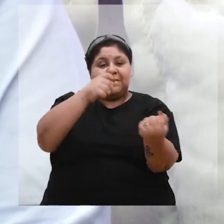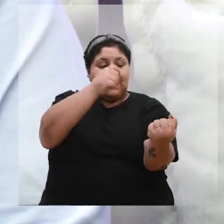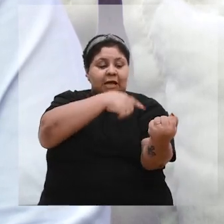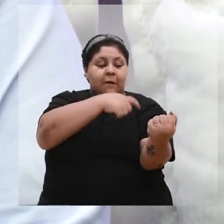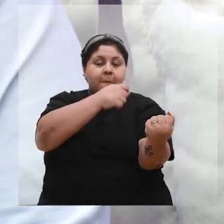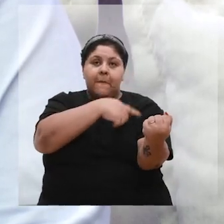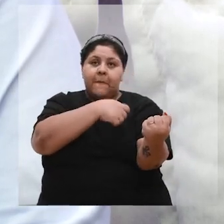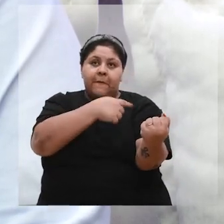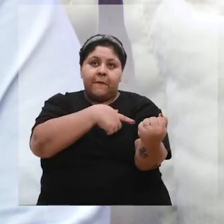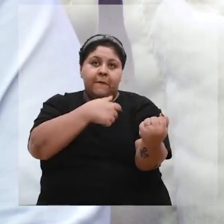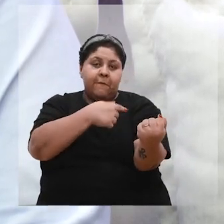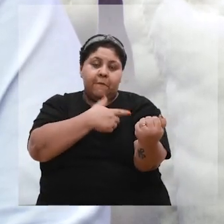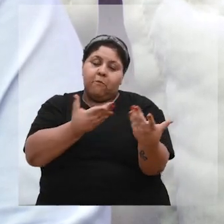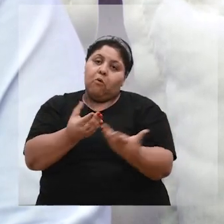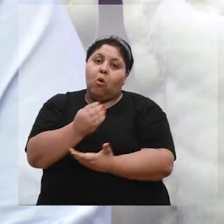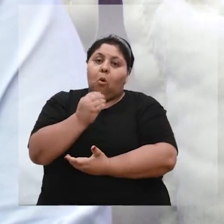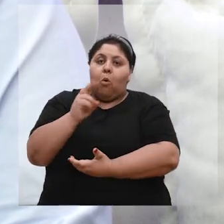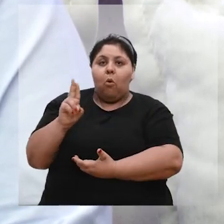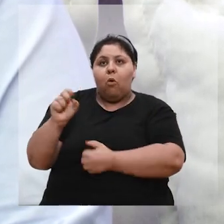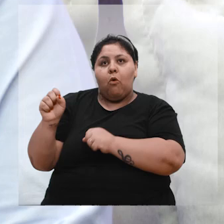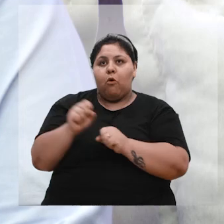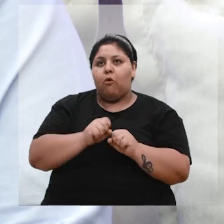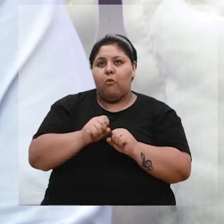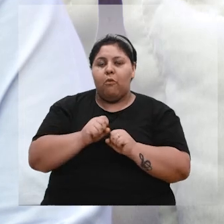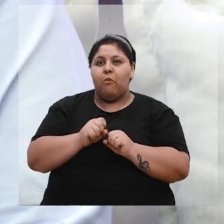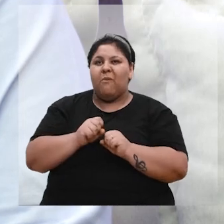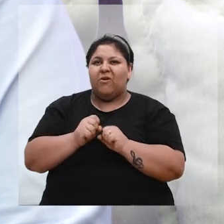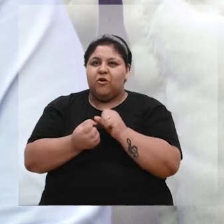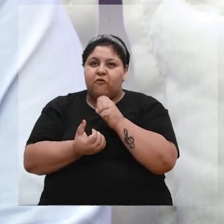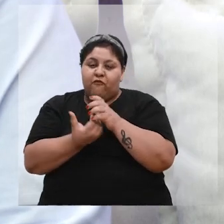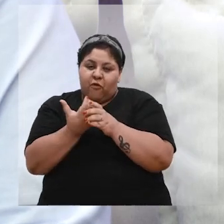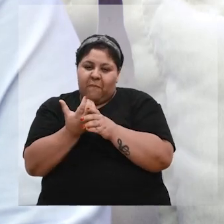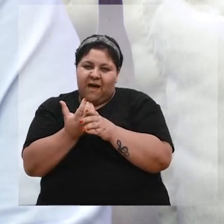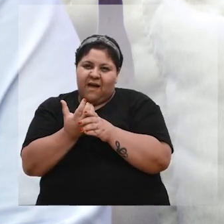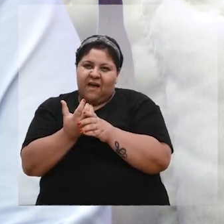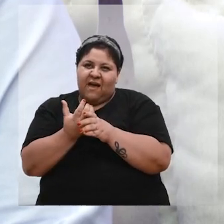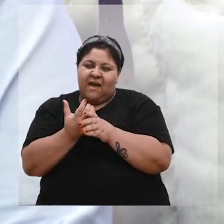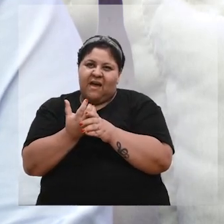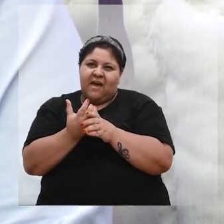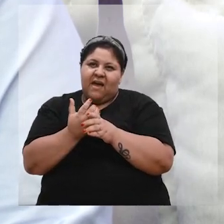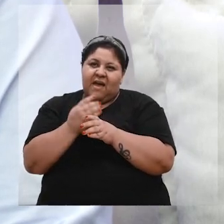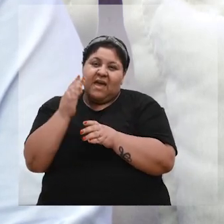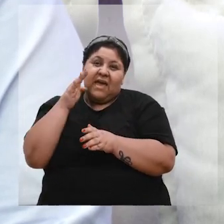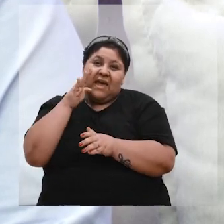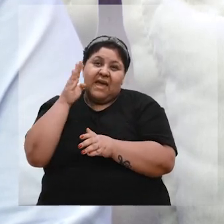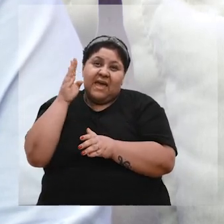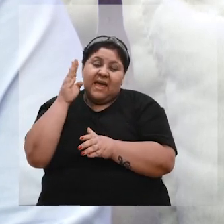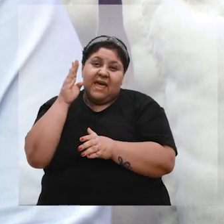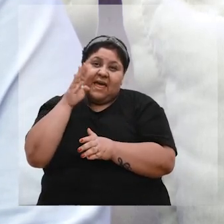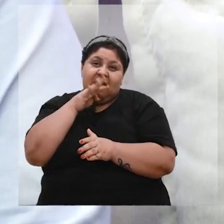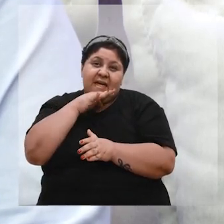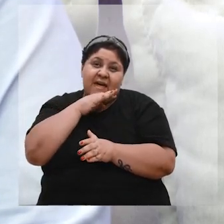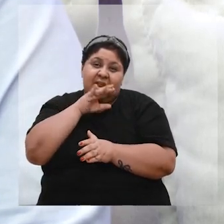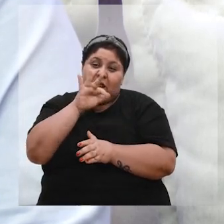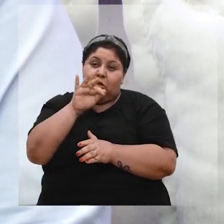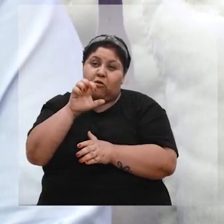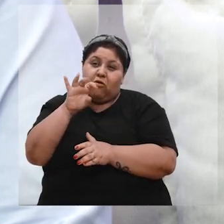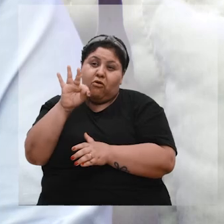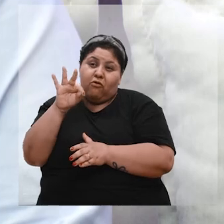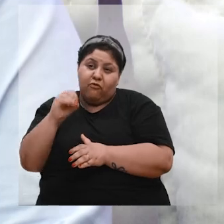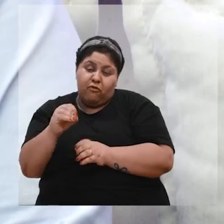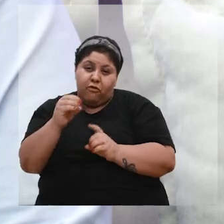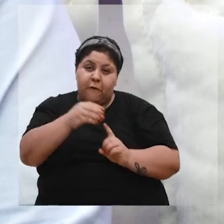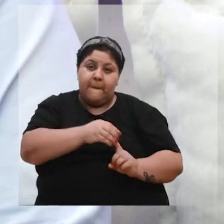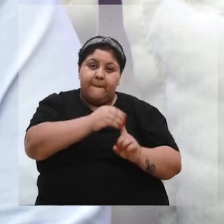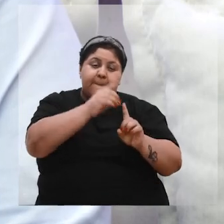começar a quimioterapia ou que não, que tem muita, pode dar malformação no feto, então é um diagnóstico bem difícil, assim,